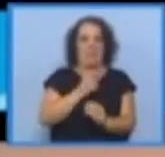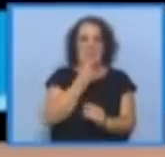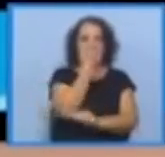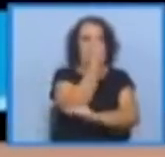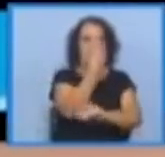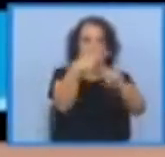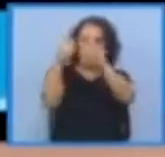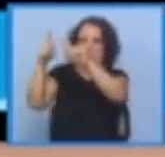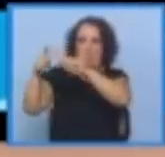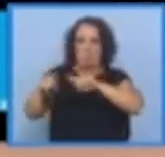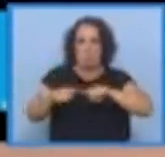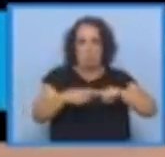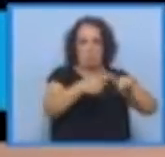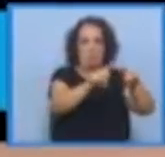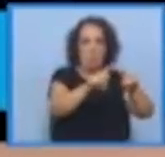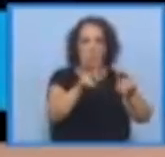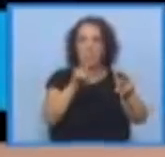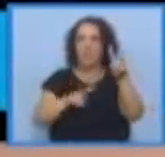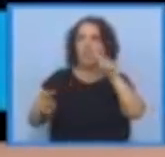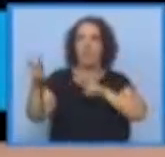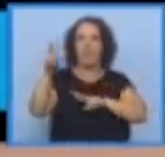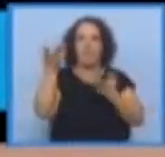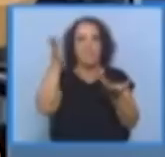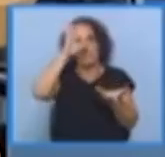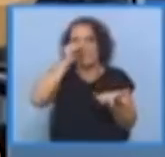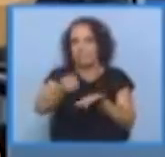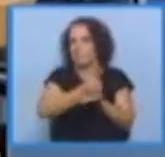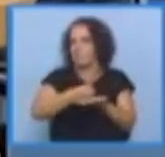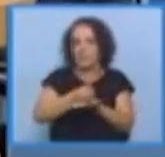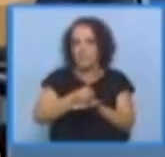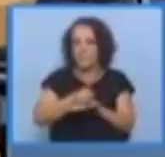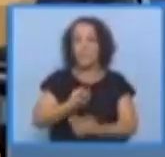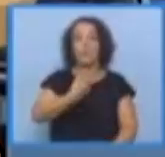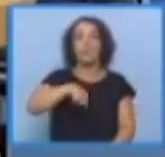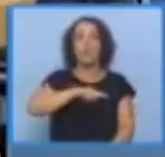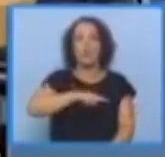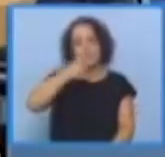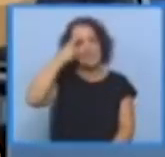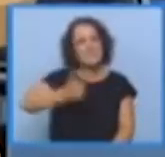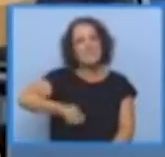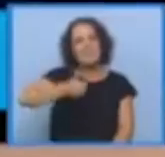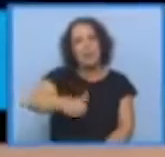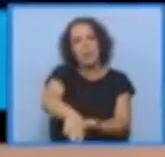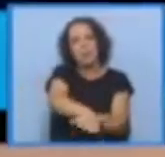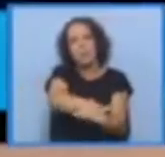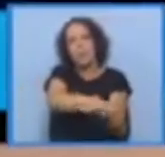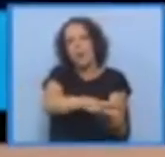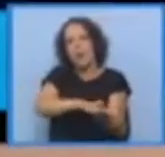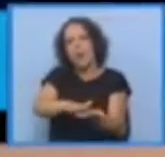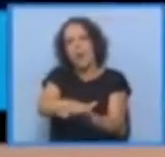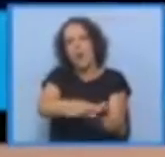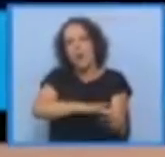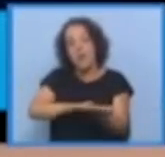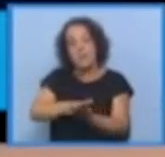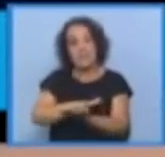capelares, isto e aquilo, e perde-se. E nós então fomos para o principal. O programa